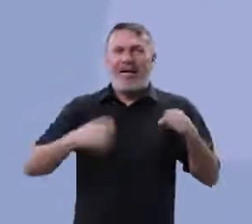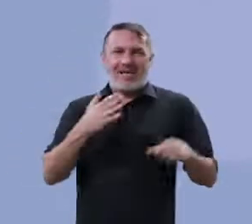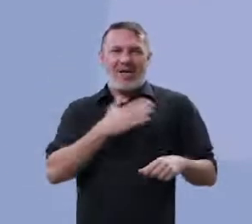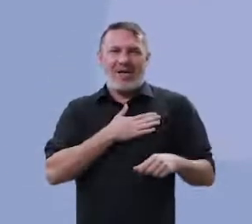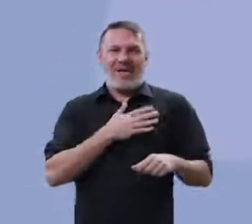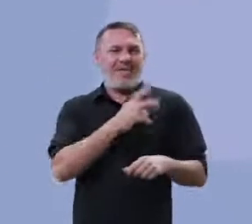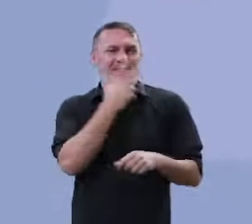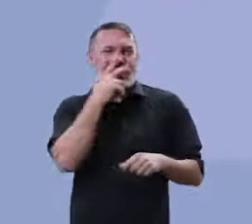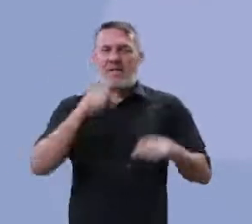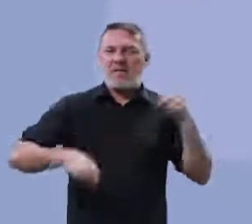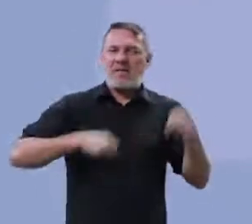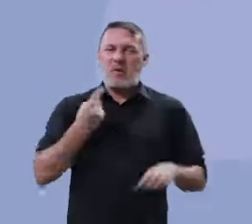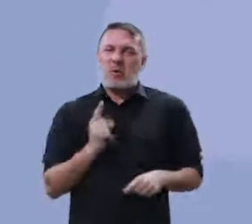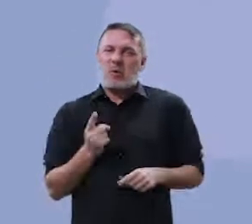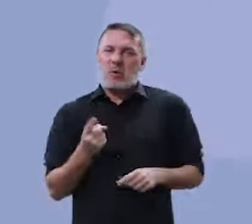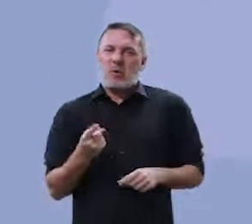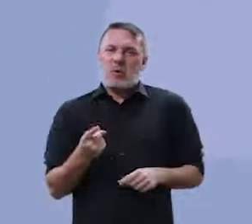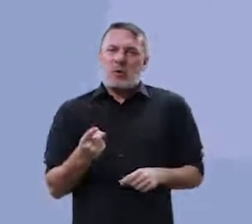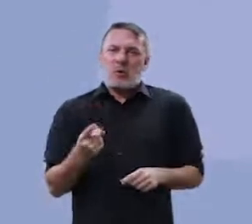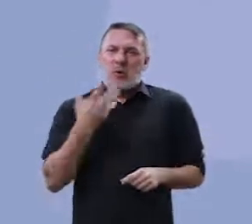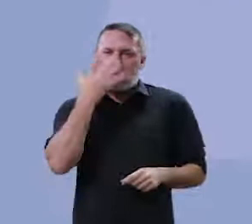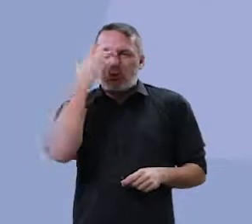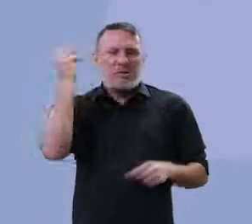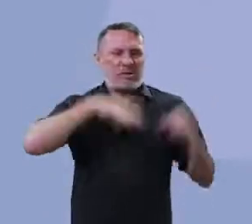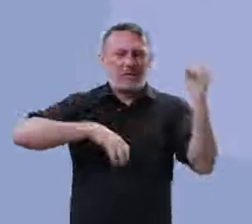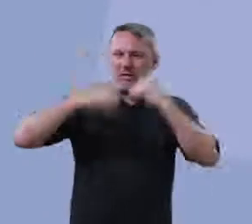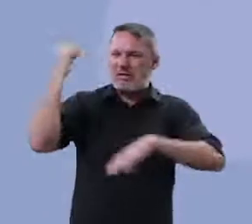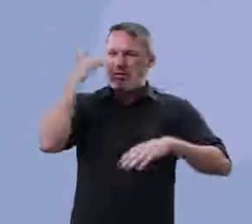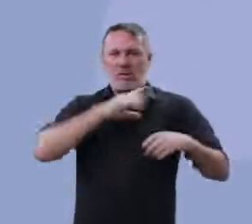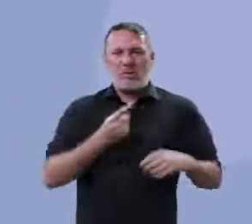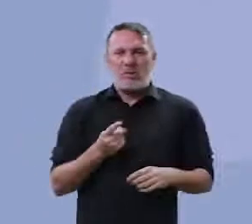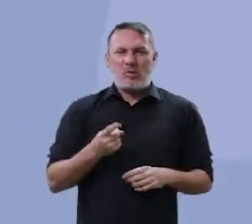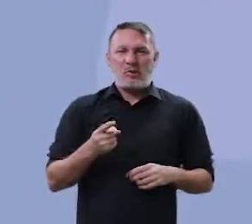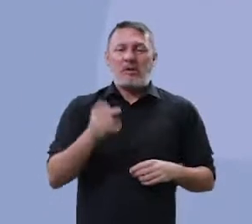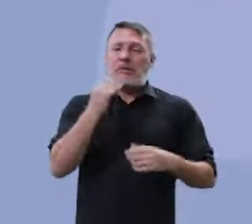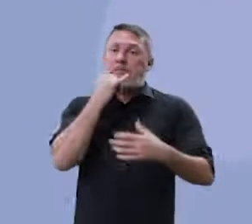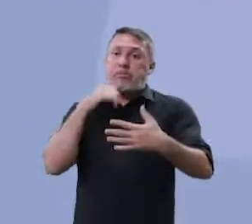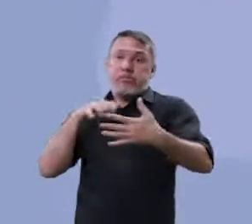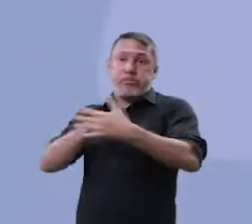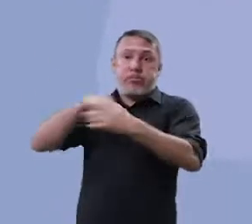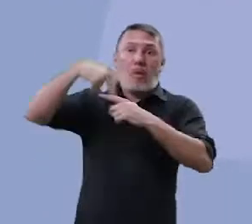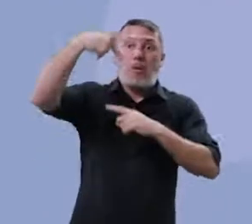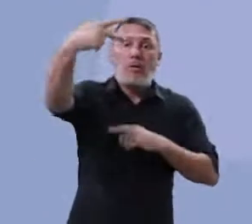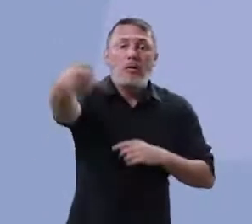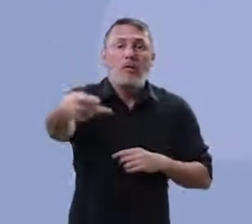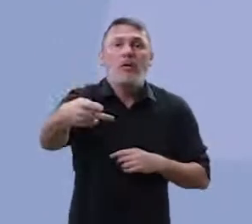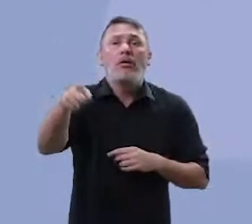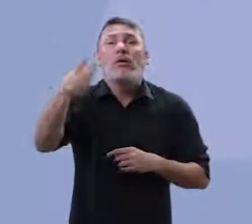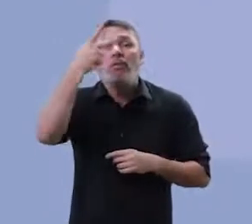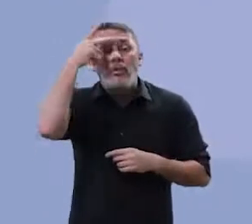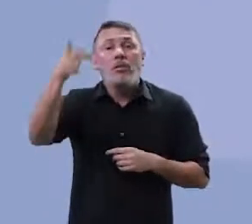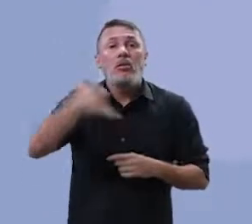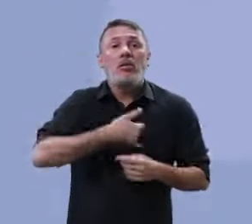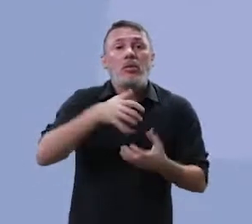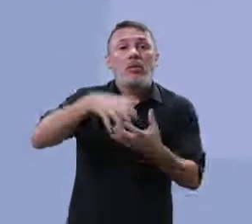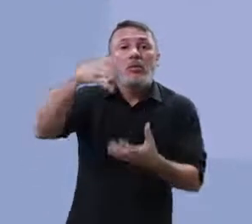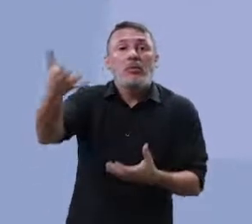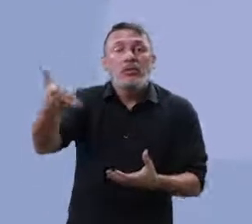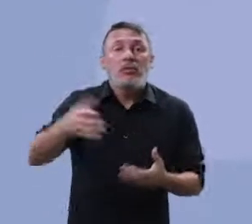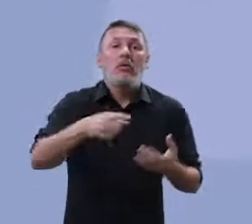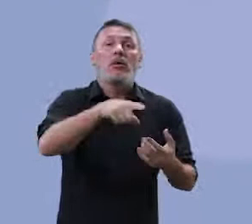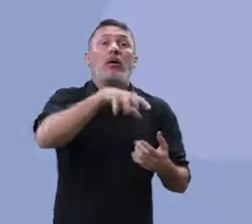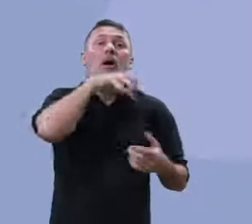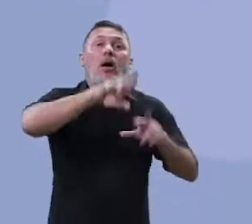né? O aluno gosta muito disso. Pegou a bicicleta, vou para a escola no grau. Aí vai no grau, beleza, atropela alguém, atropela o